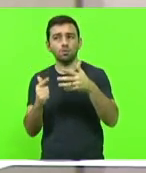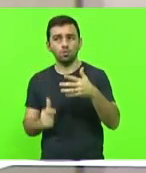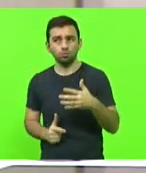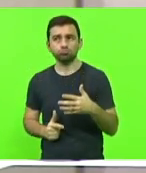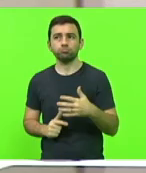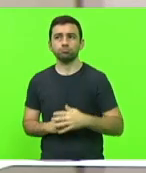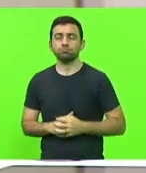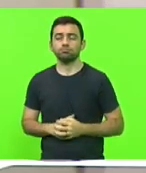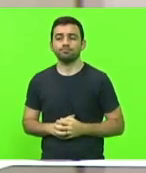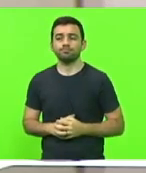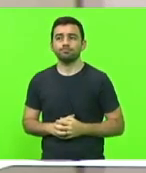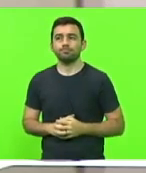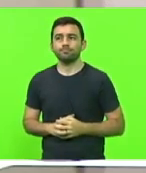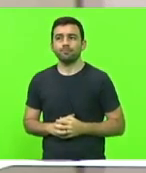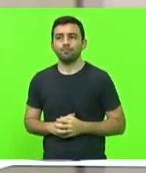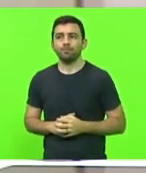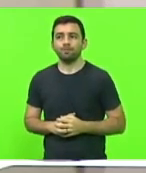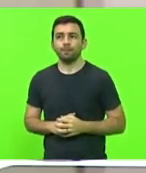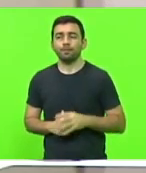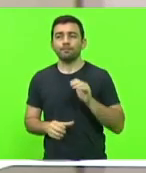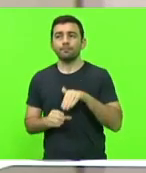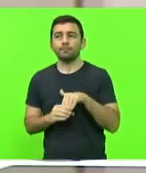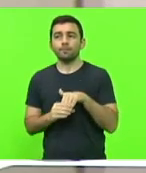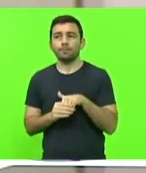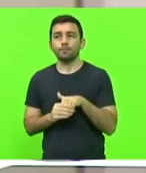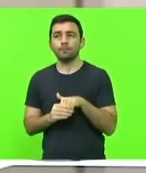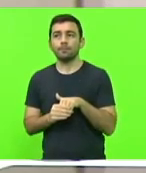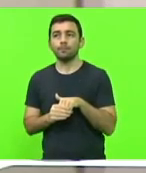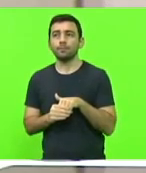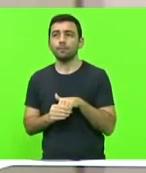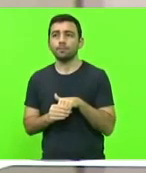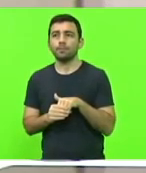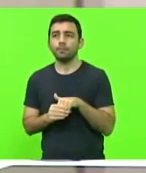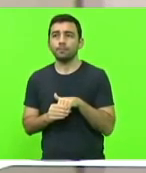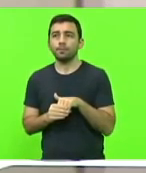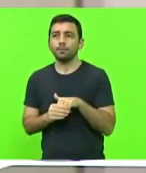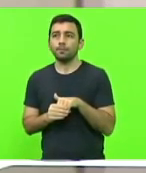providências. Em votação,